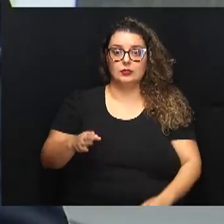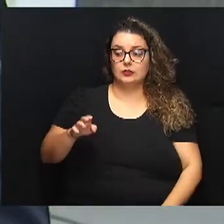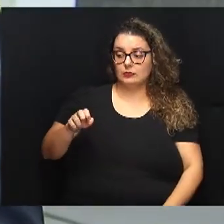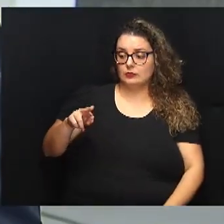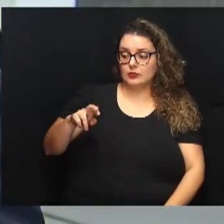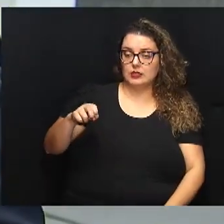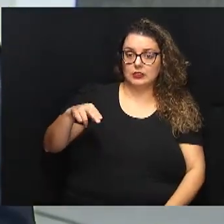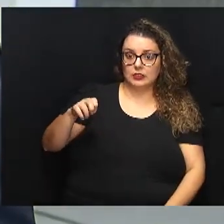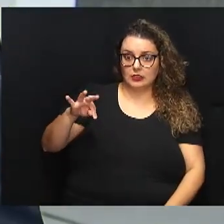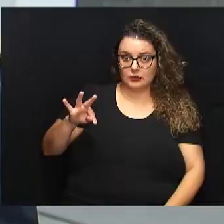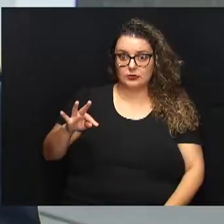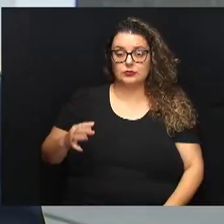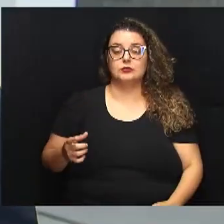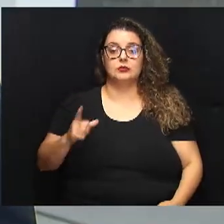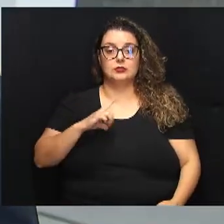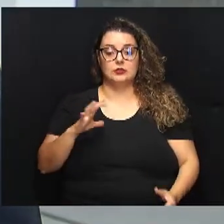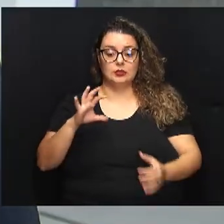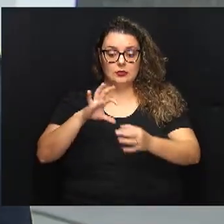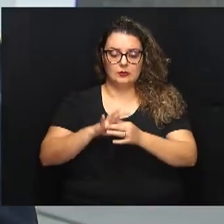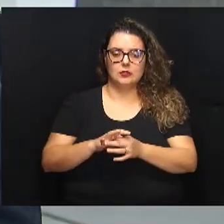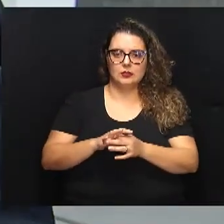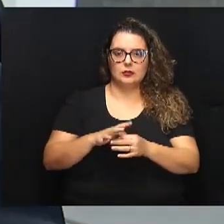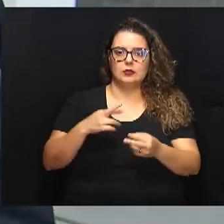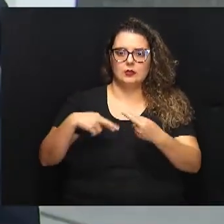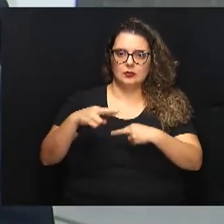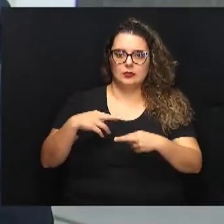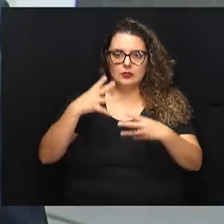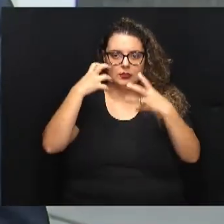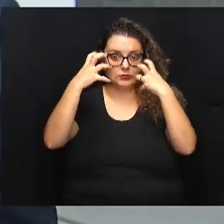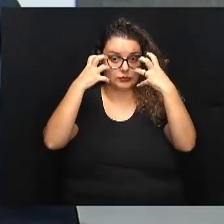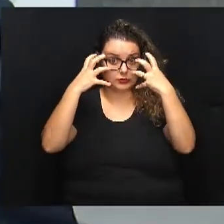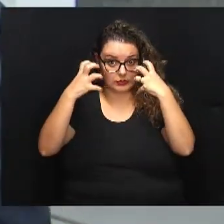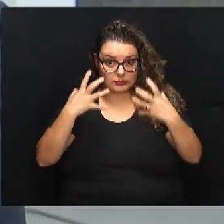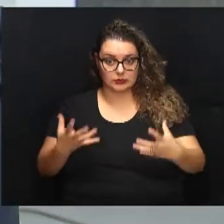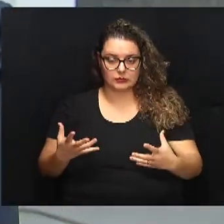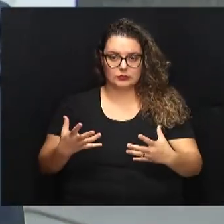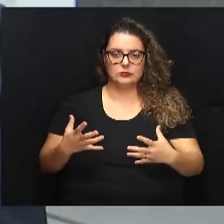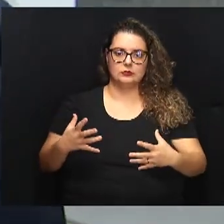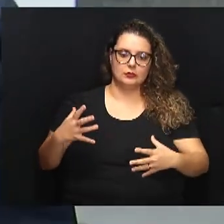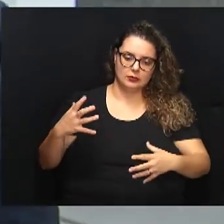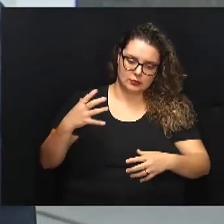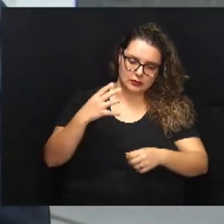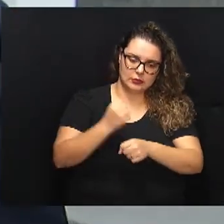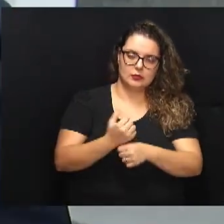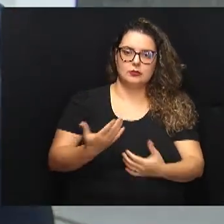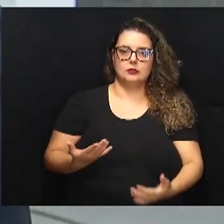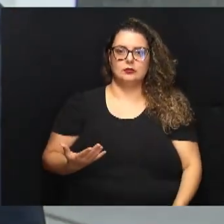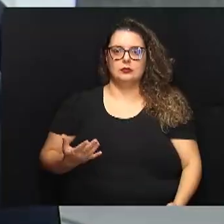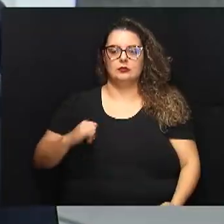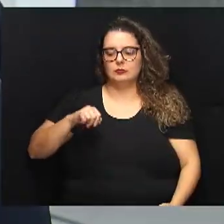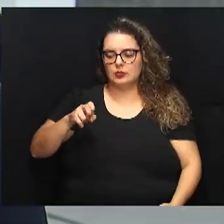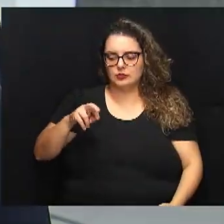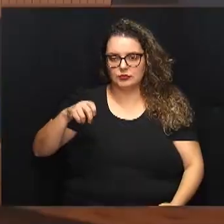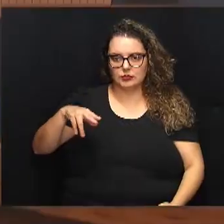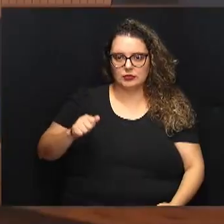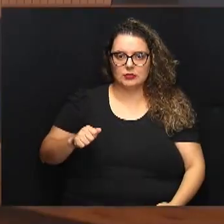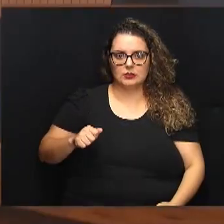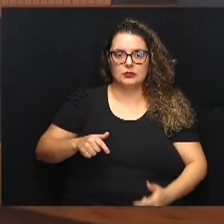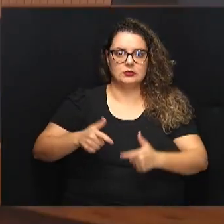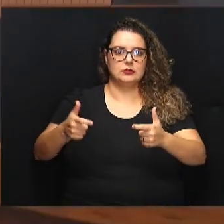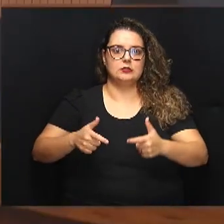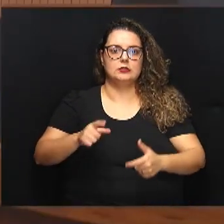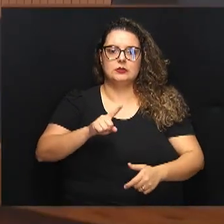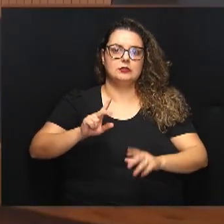burnout, muita conexão com essa questão do estresse e do acúmulo, né, de uma jornada extensa e desumana.